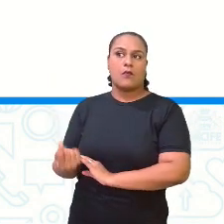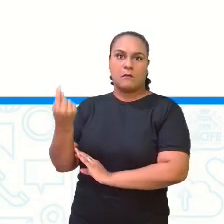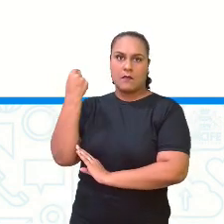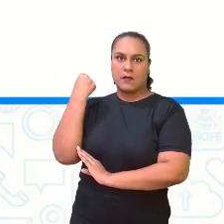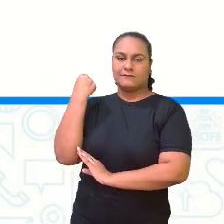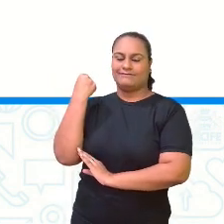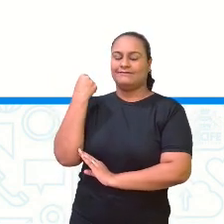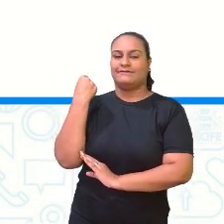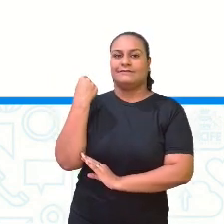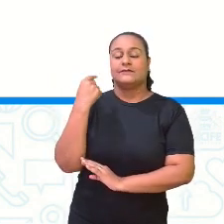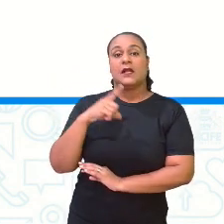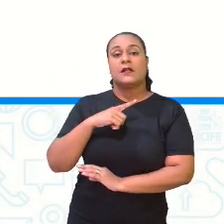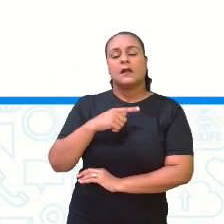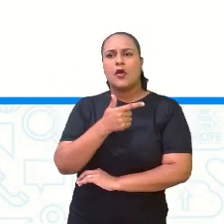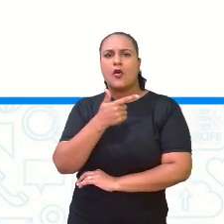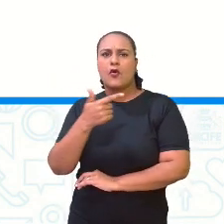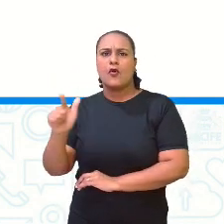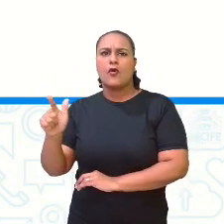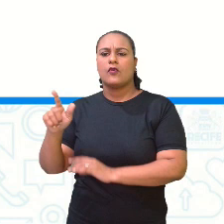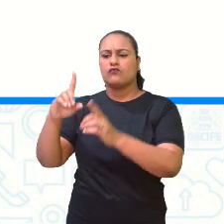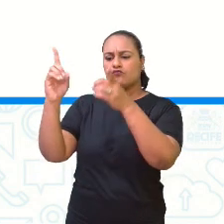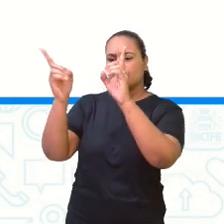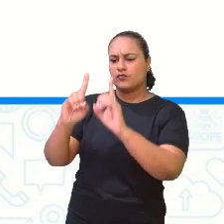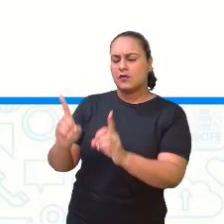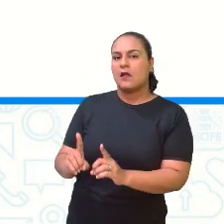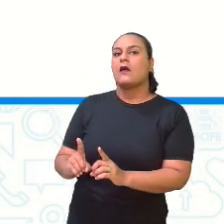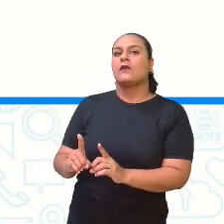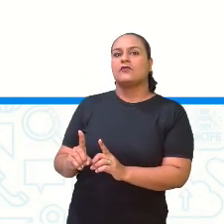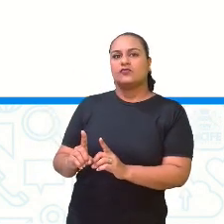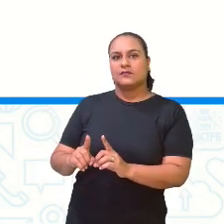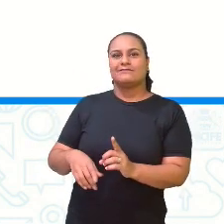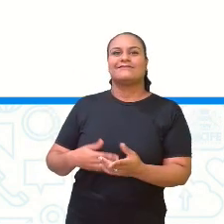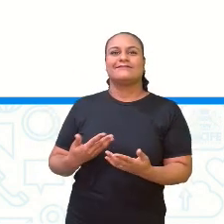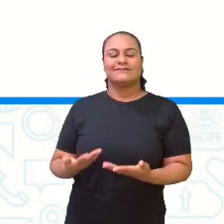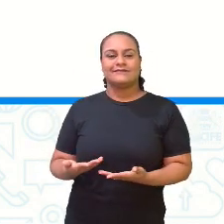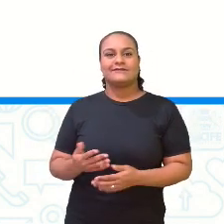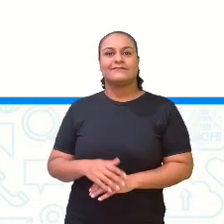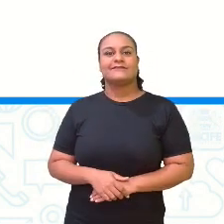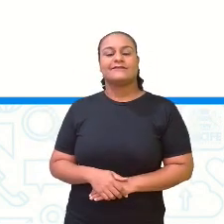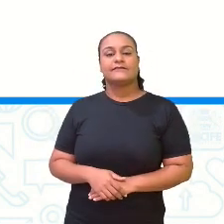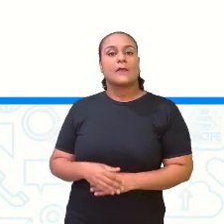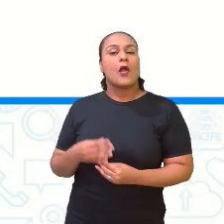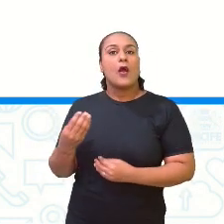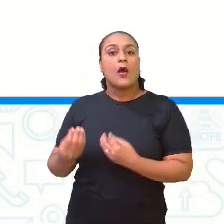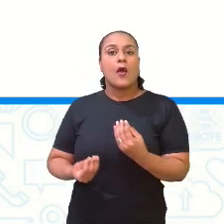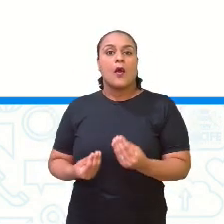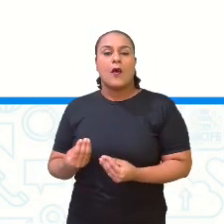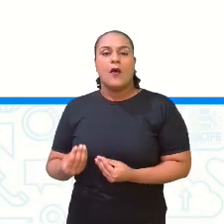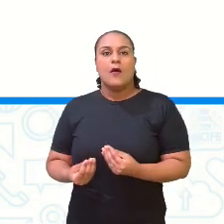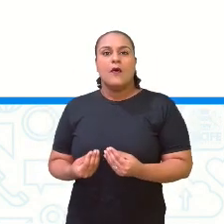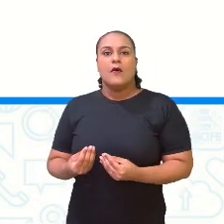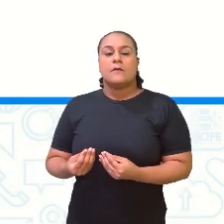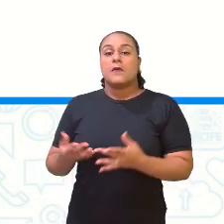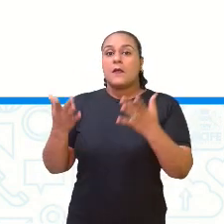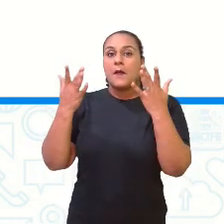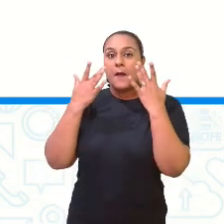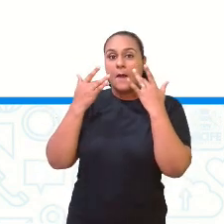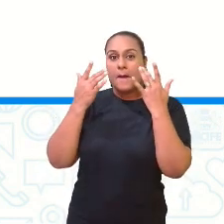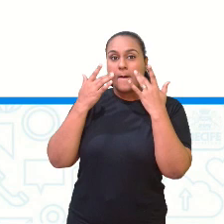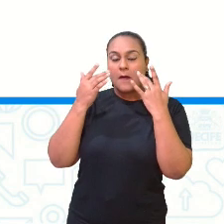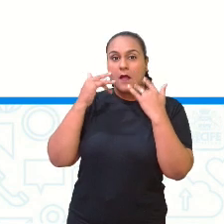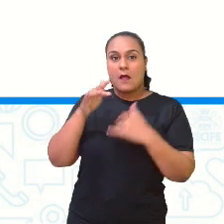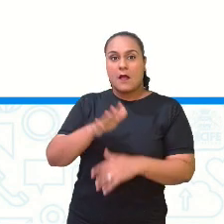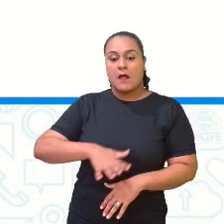e também as outras divindades da mitologia egípcia, sendo aplicada principalmente a peças ou